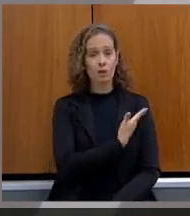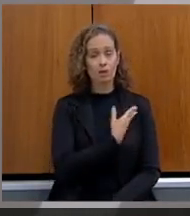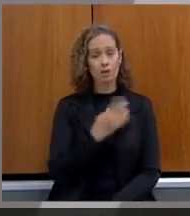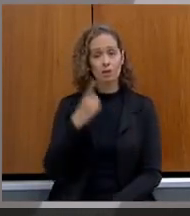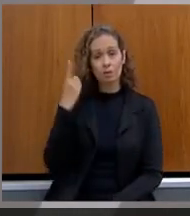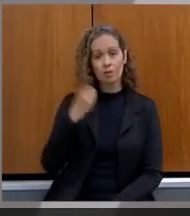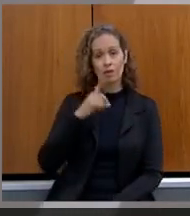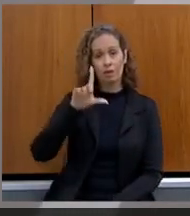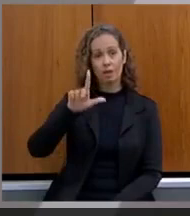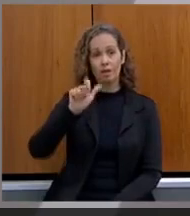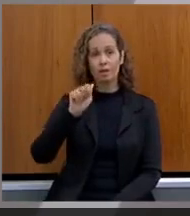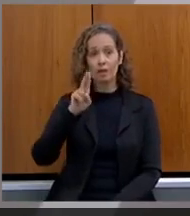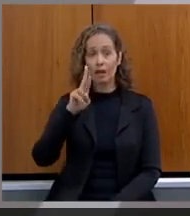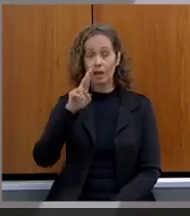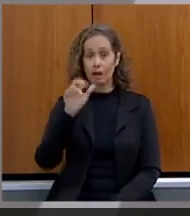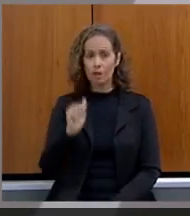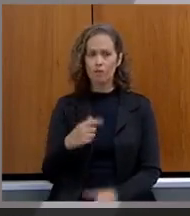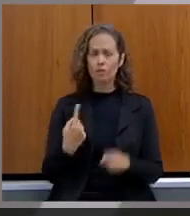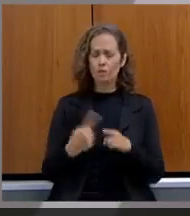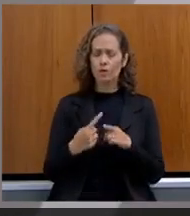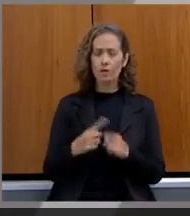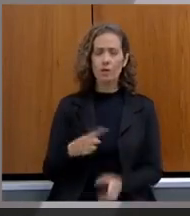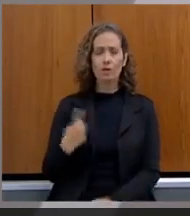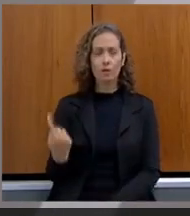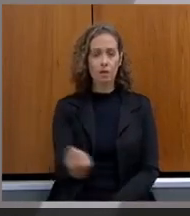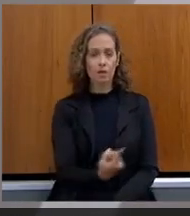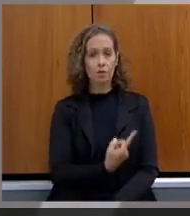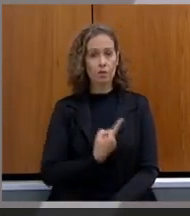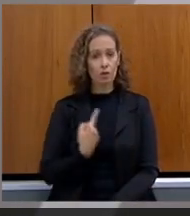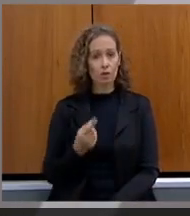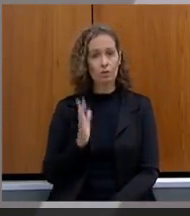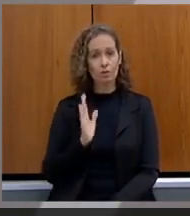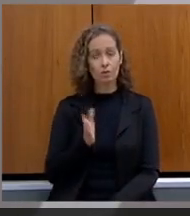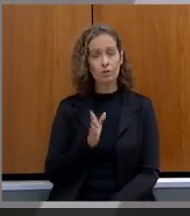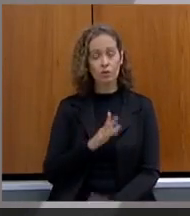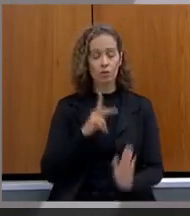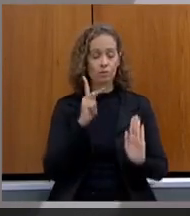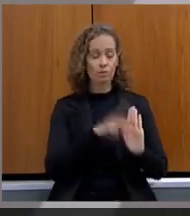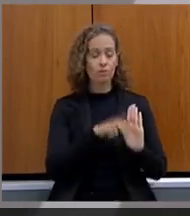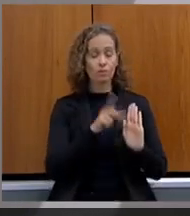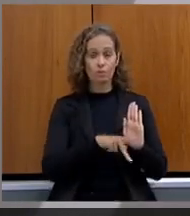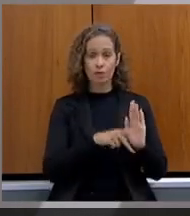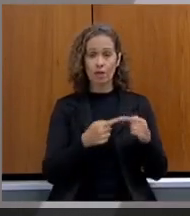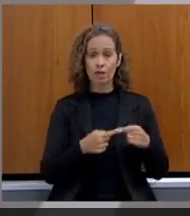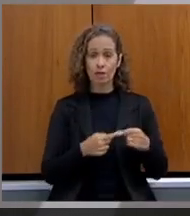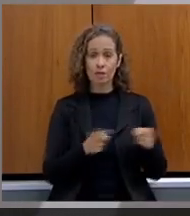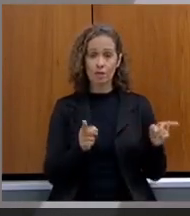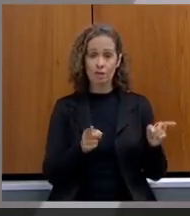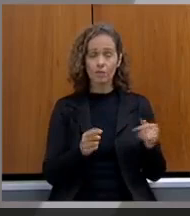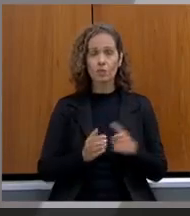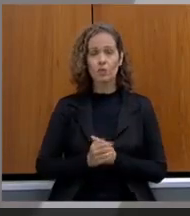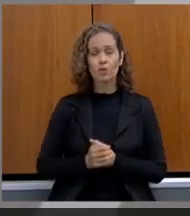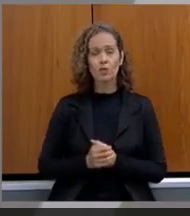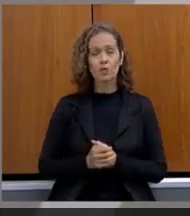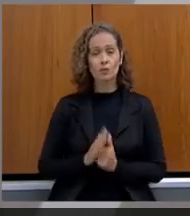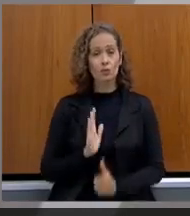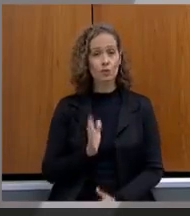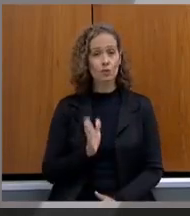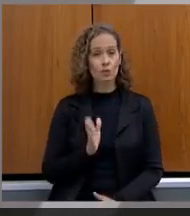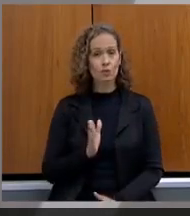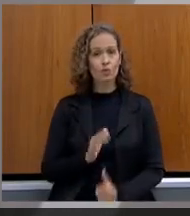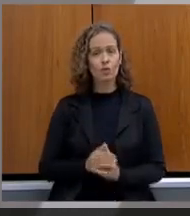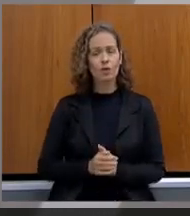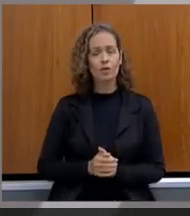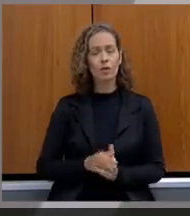a Laura Serrana porque nós lançamos um projeto que é o fala se fala secretária e